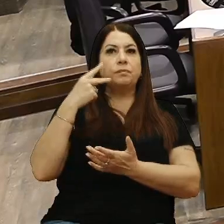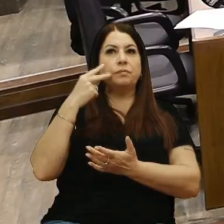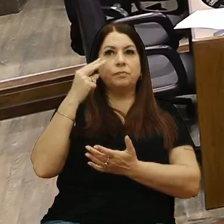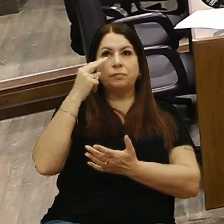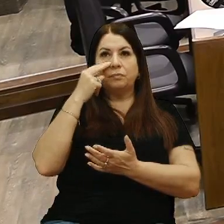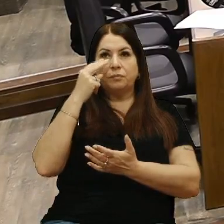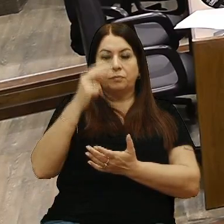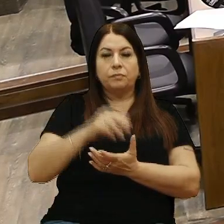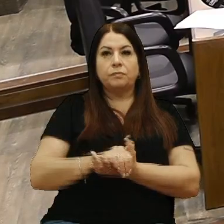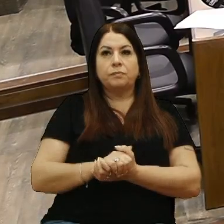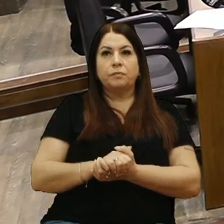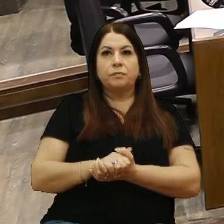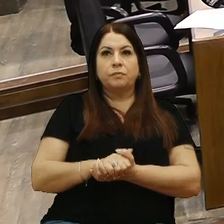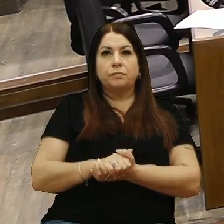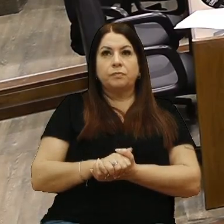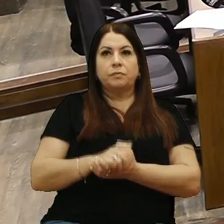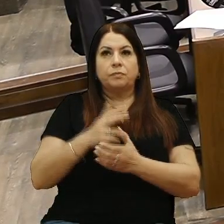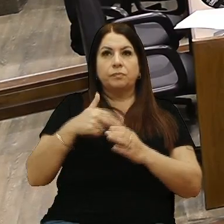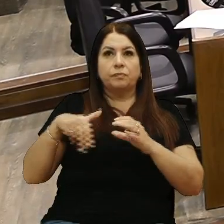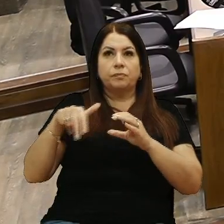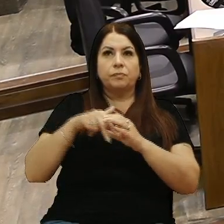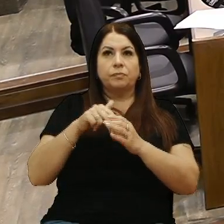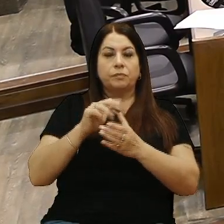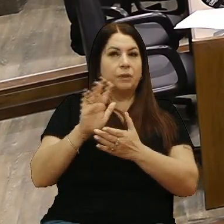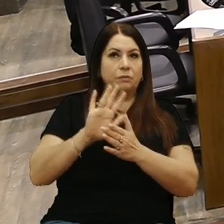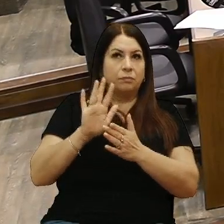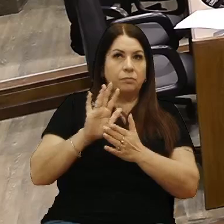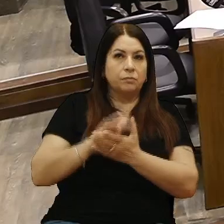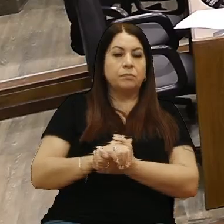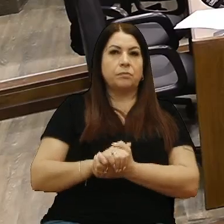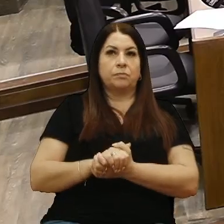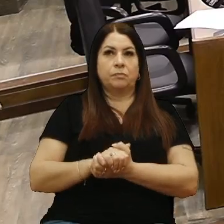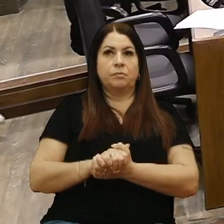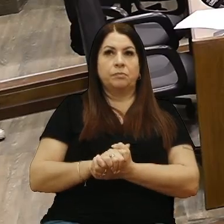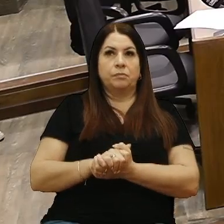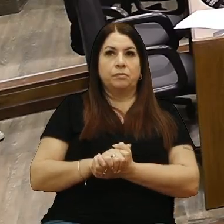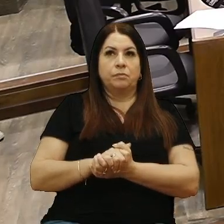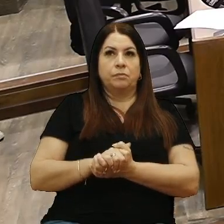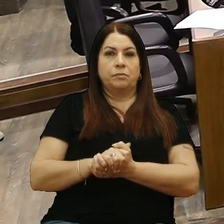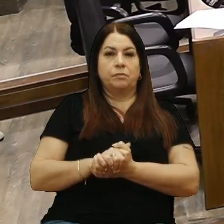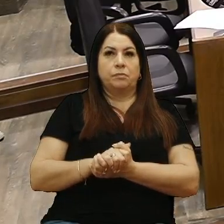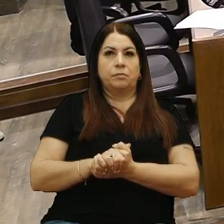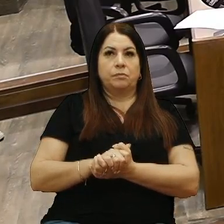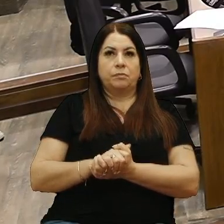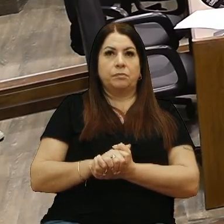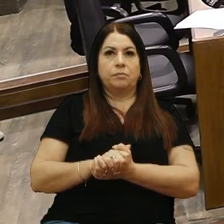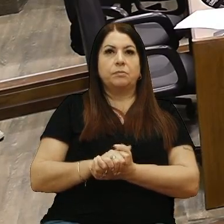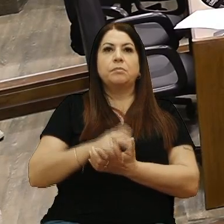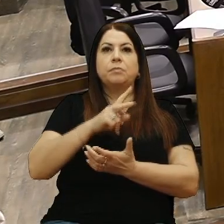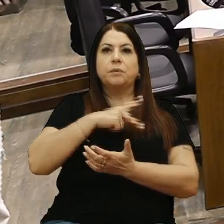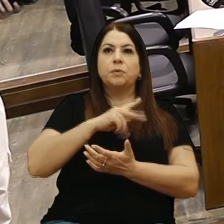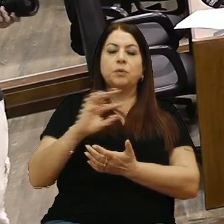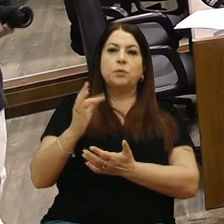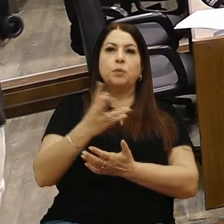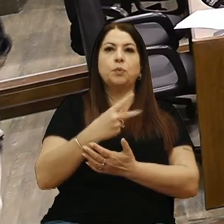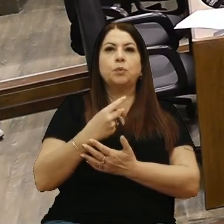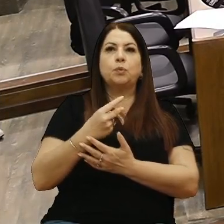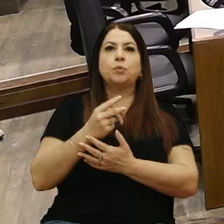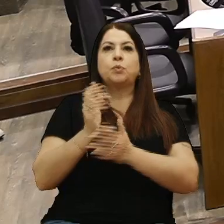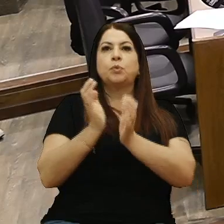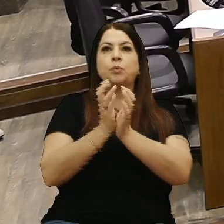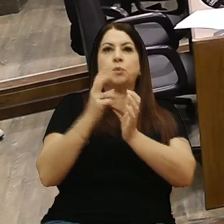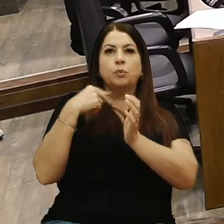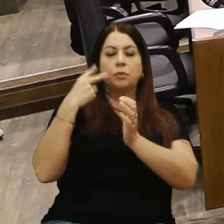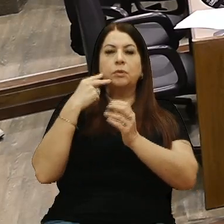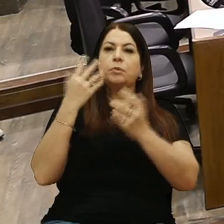Sandro Fantinel, da tribuna. Não? Da bancada. Senhor presidente, nobres colegas, eu